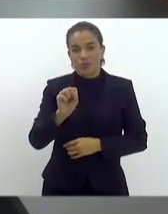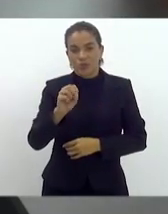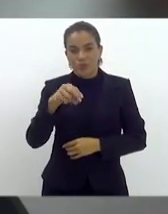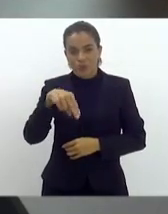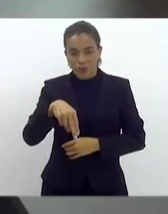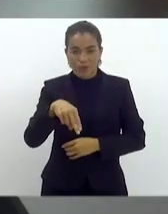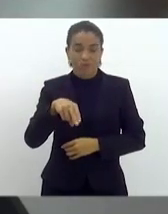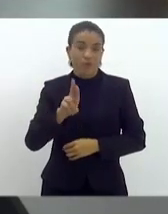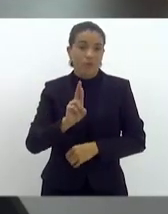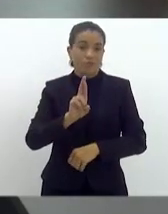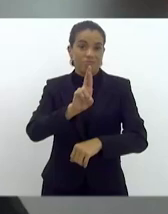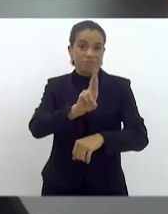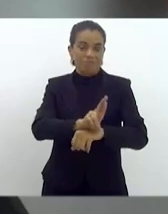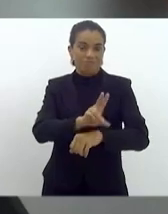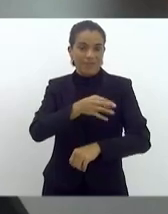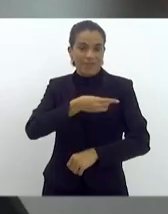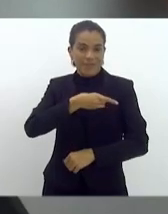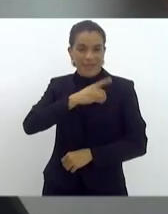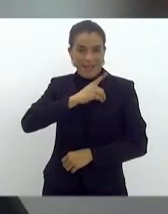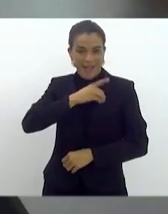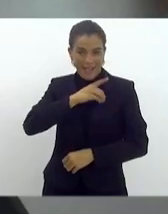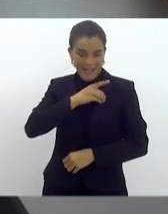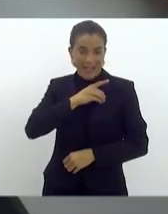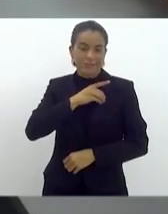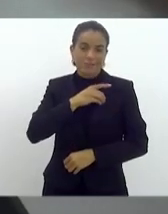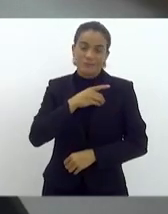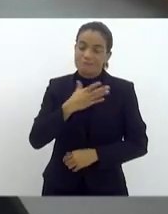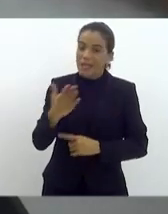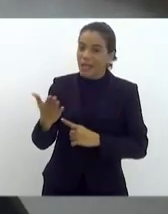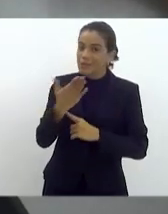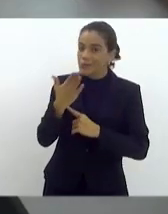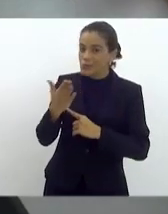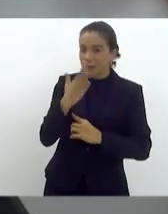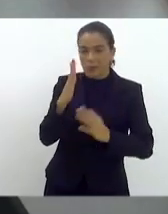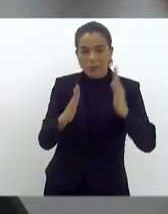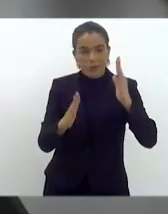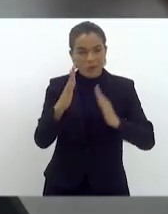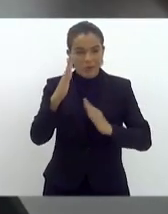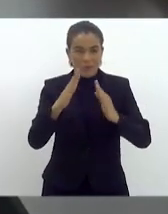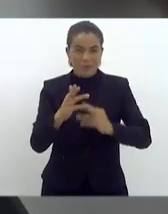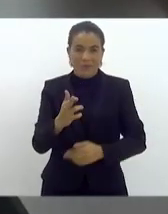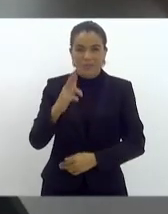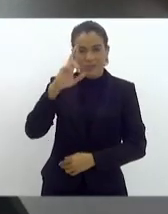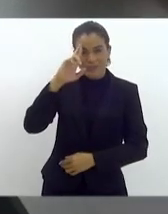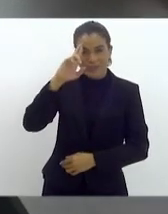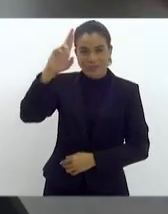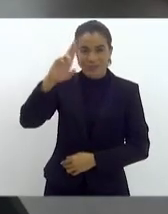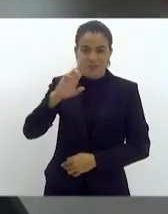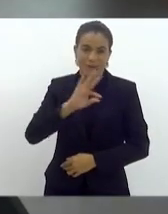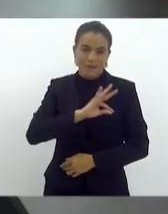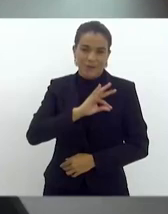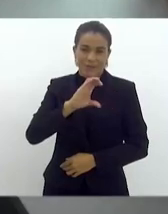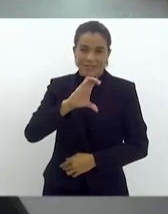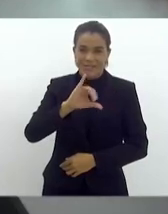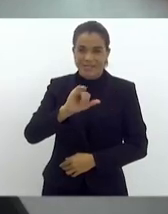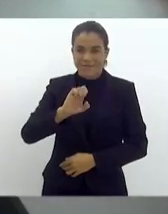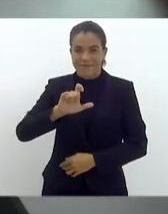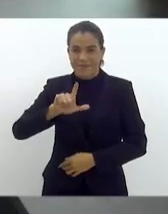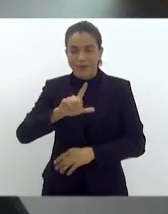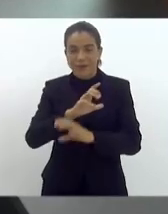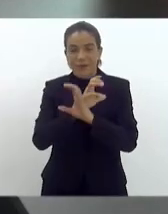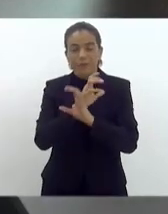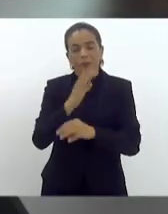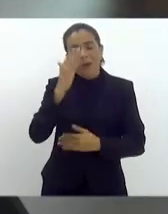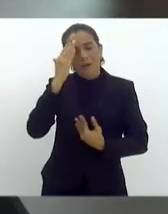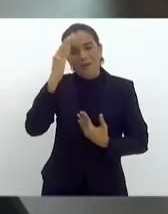titular de importante delegacias e que muito me ajudou no meu período de chefe da Polícia Civil obrigada a todos e todos que